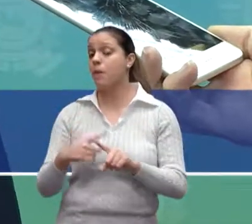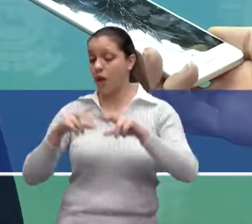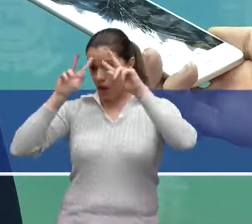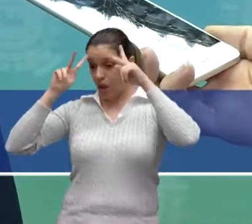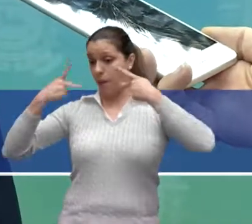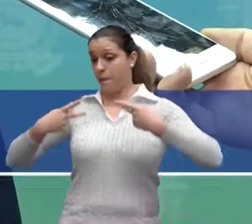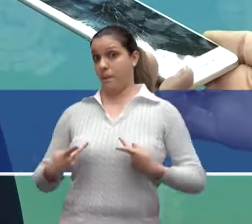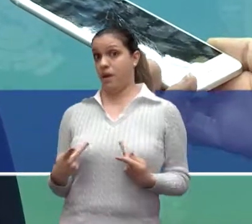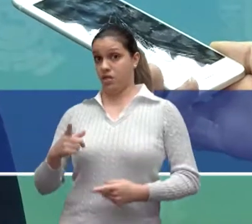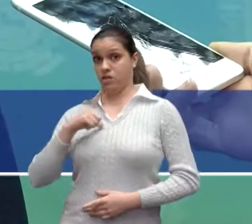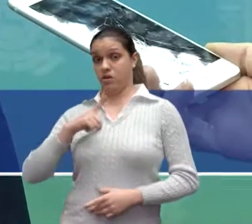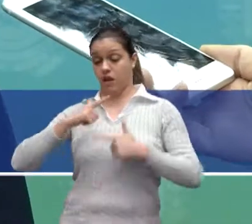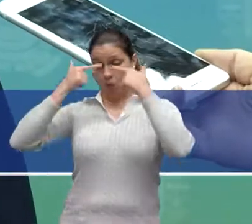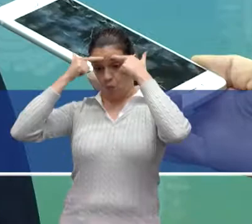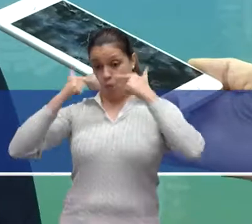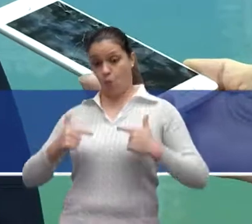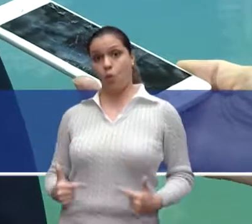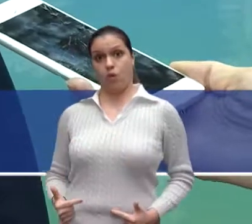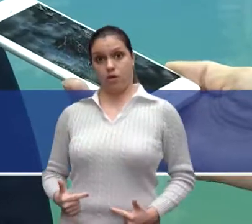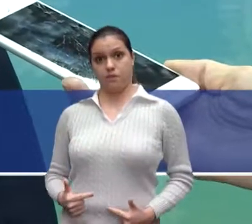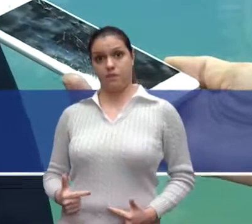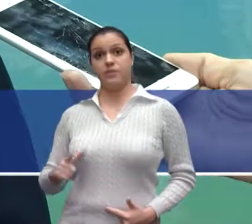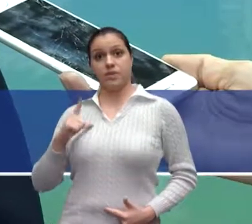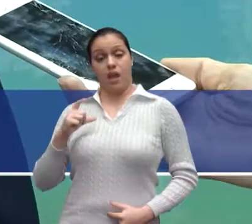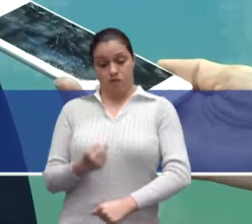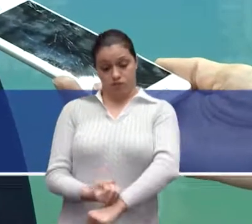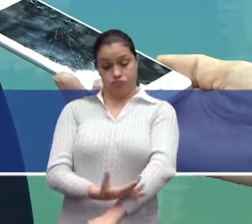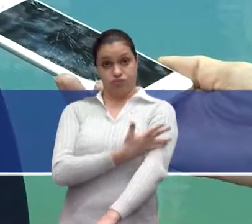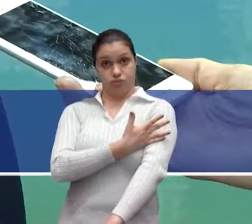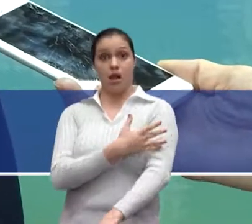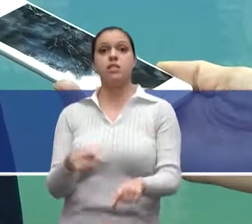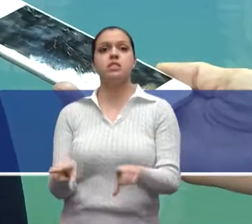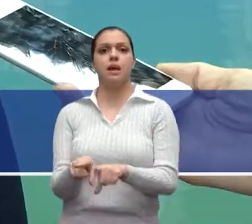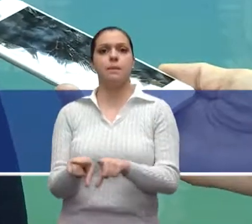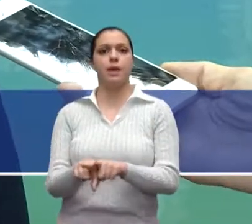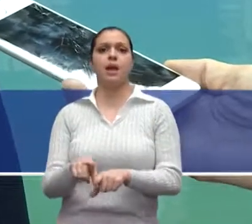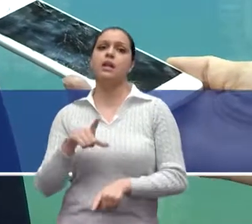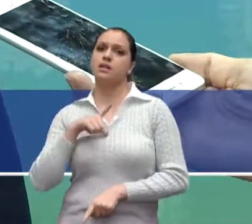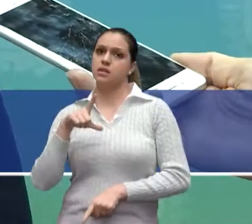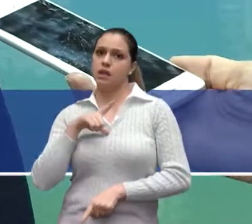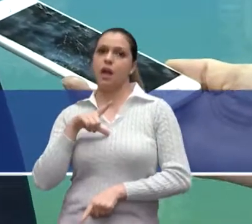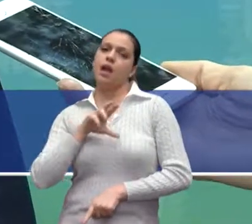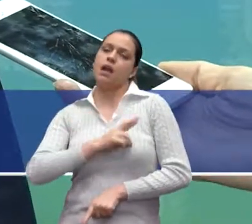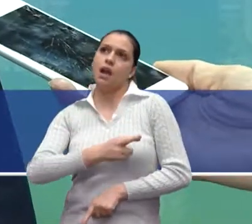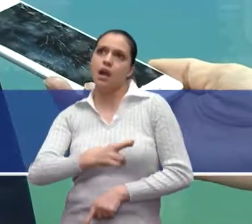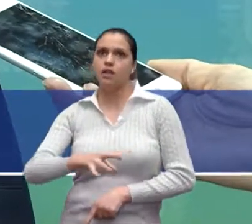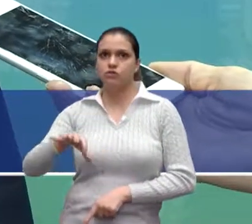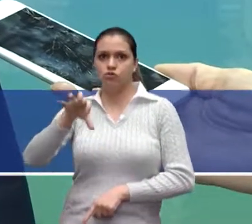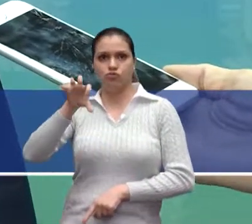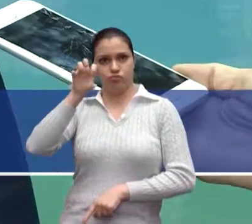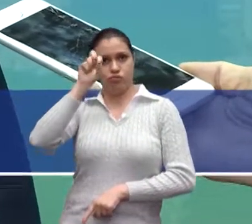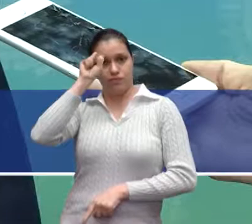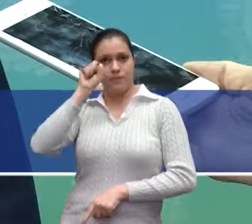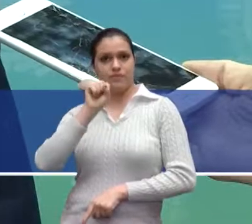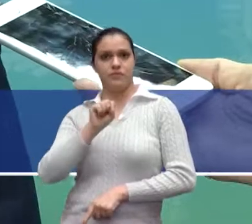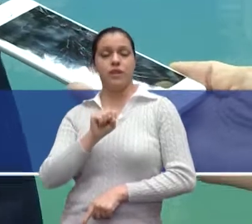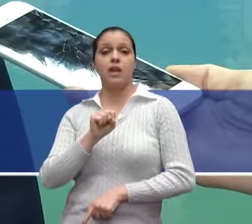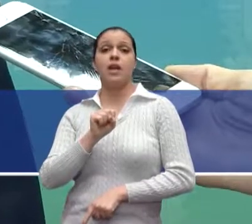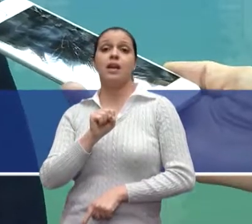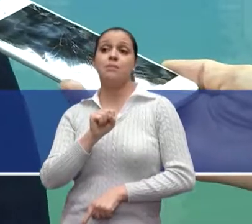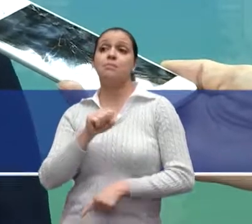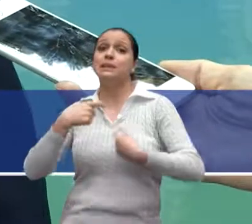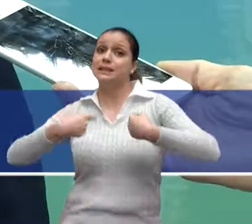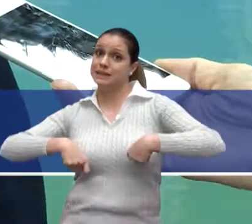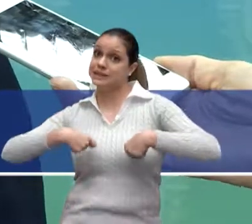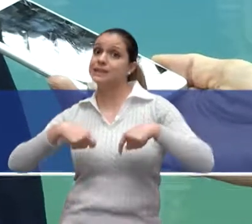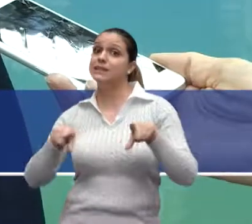Nós sabemos que o ser humano, ele é corpo, ele tem emoções e ele tem também o lado espiritual,